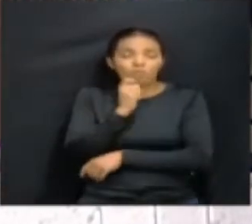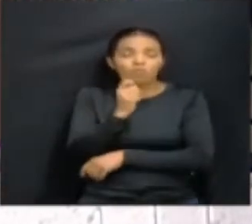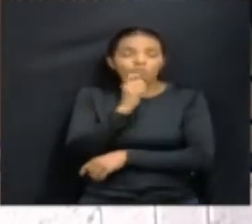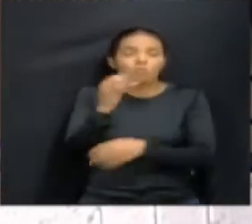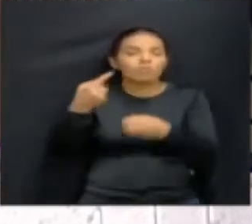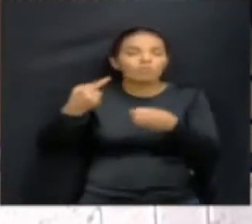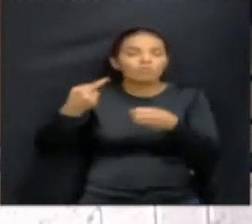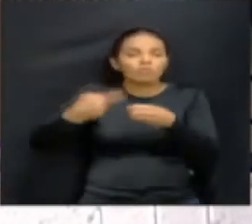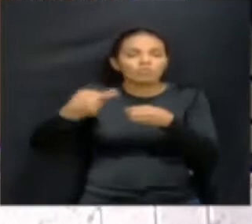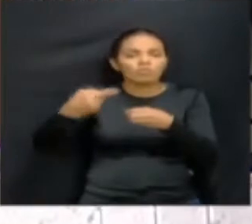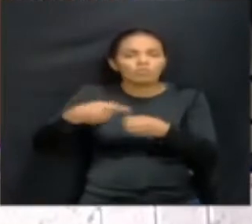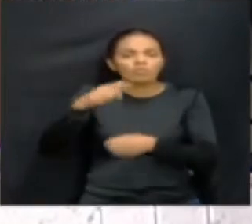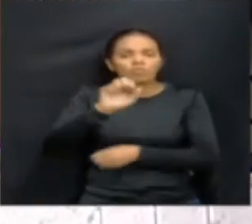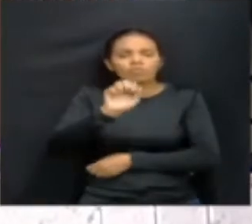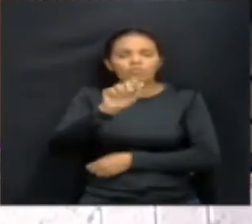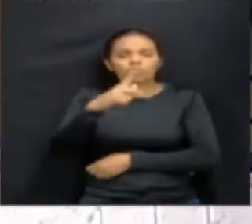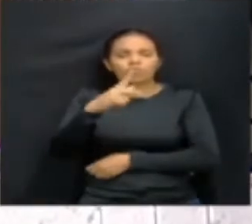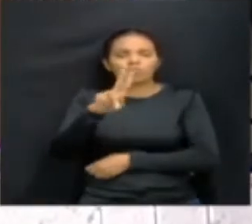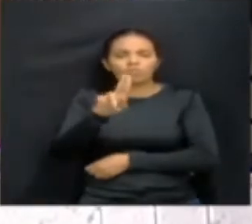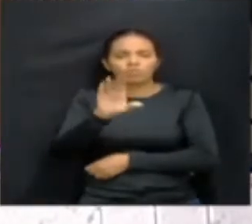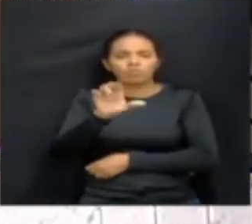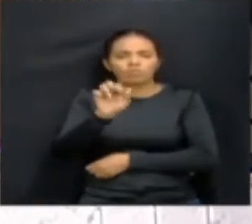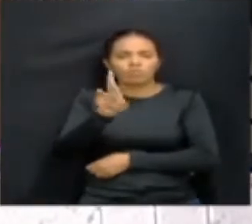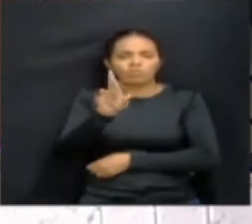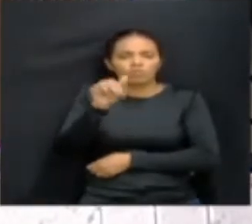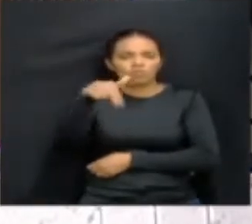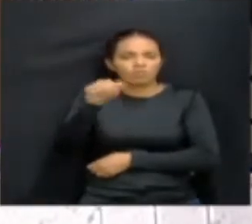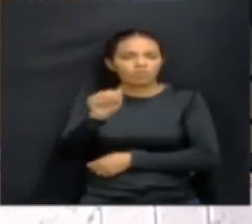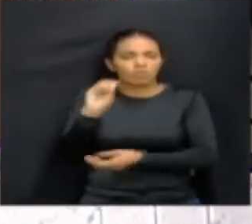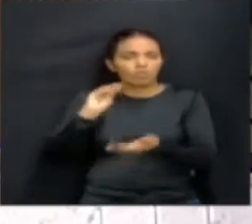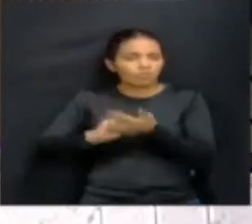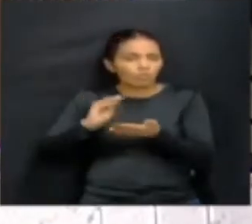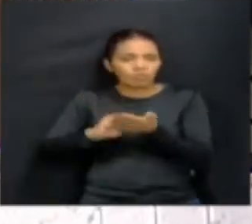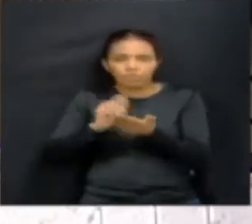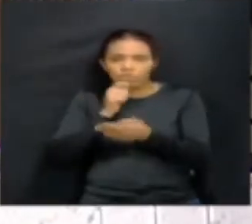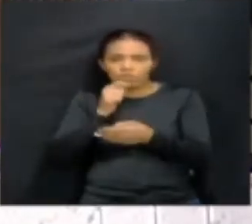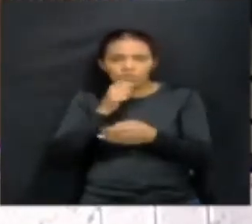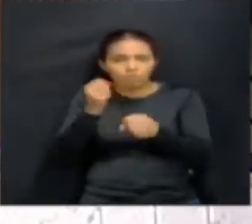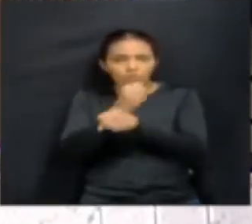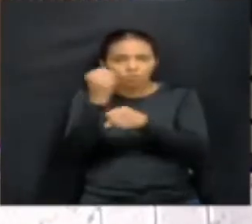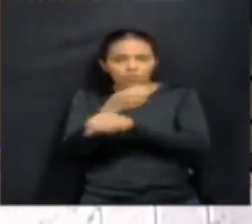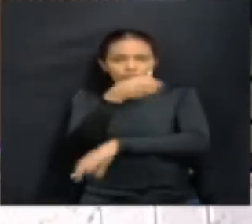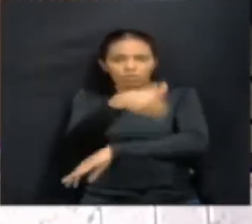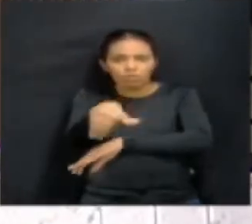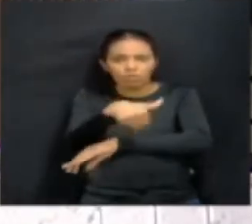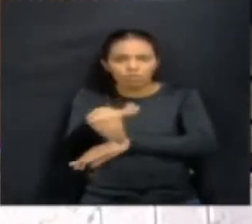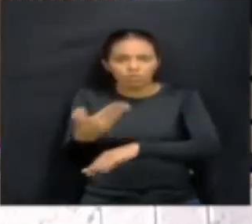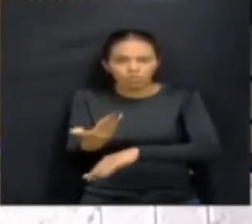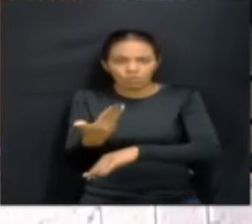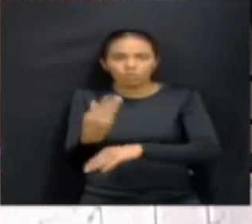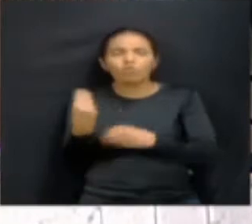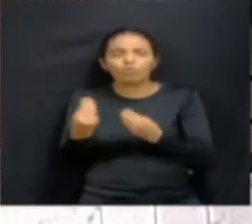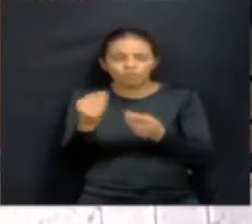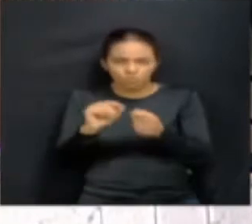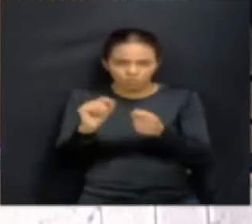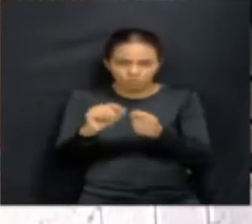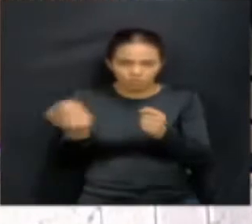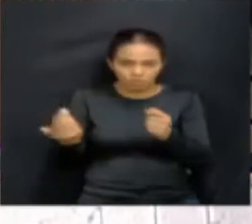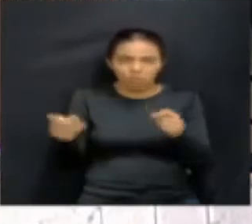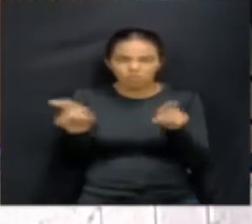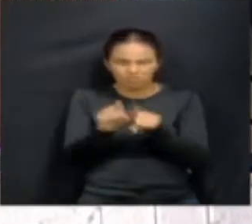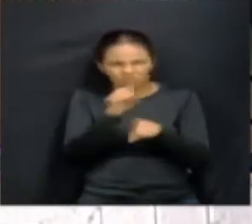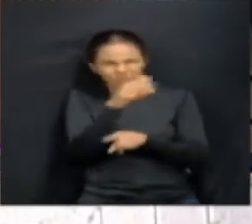que foi pago e consta no novo contrato É disso que a gente quer falar Qual o Ministro O senhor chegou ao custo de 44 milhões